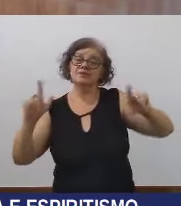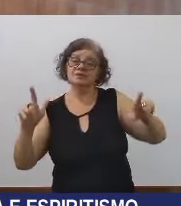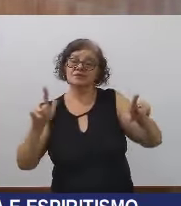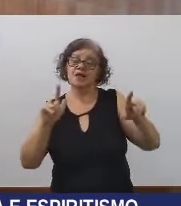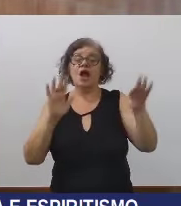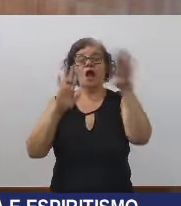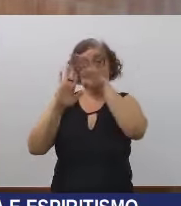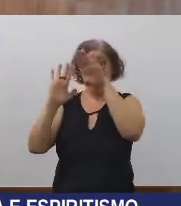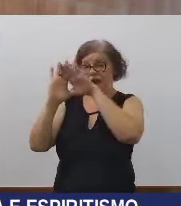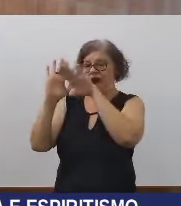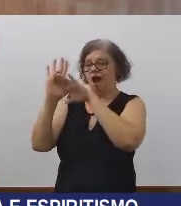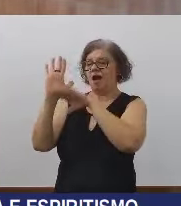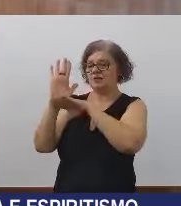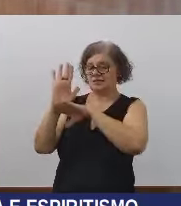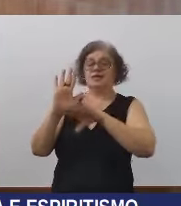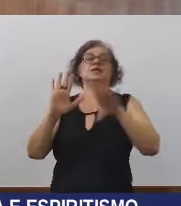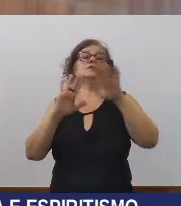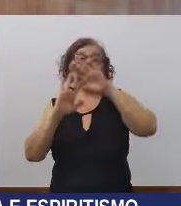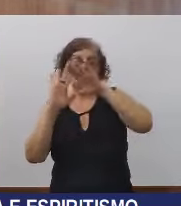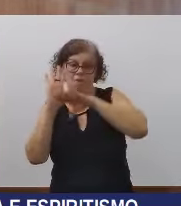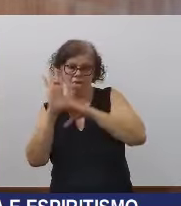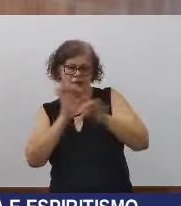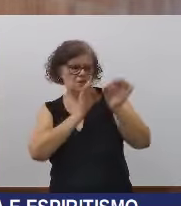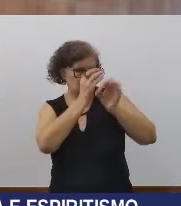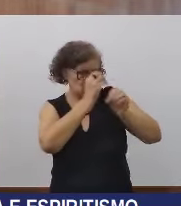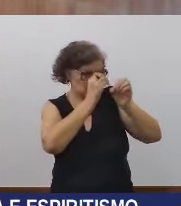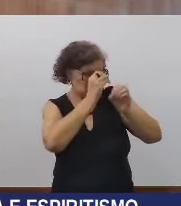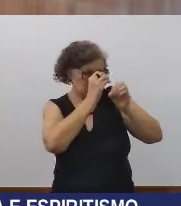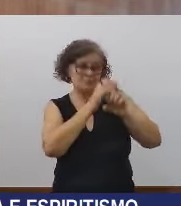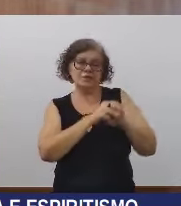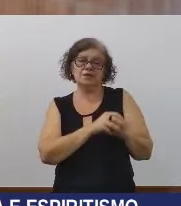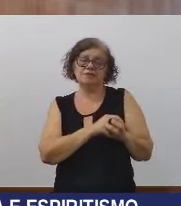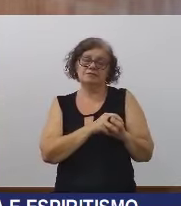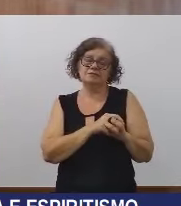aos elementos da tabela periódica.